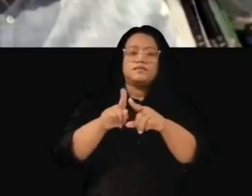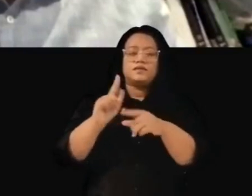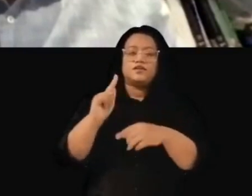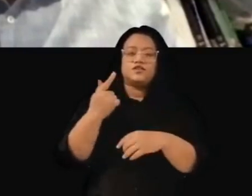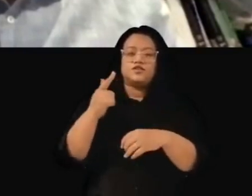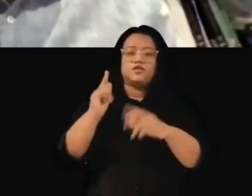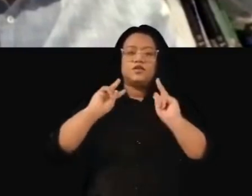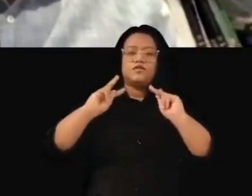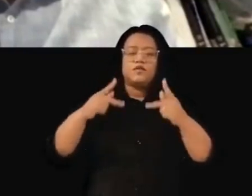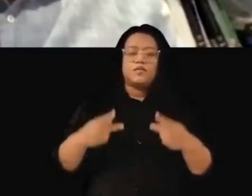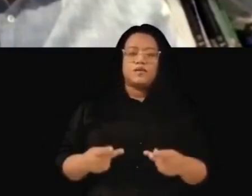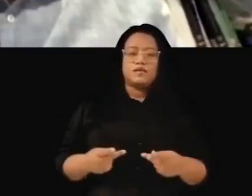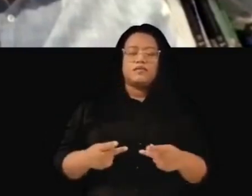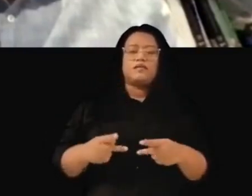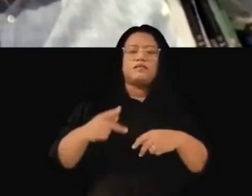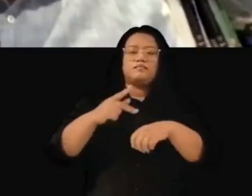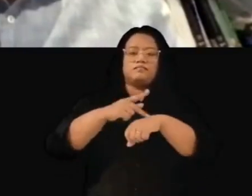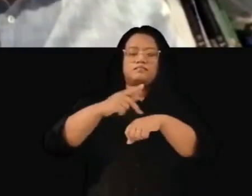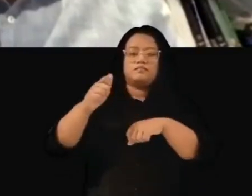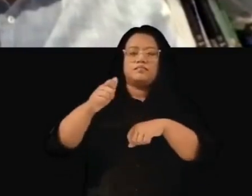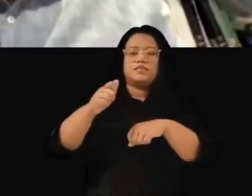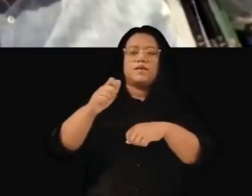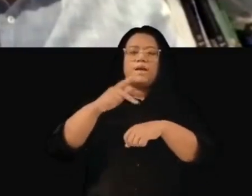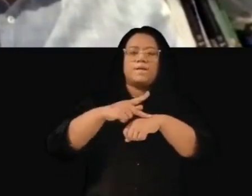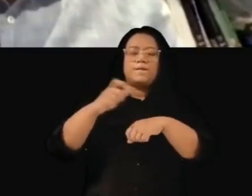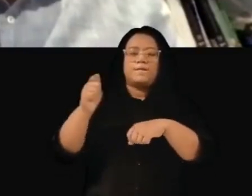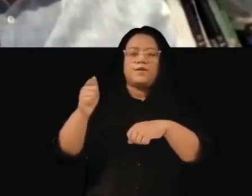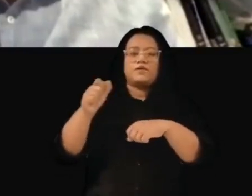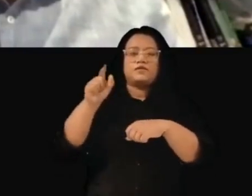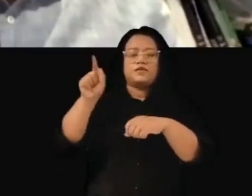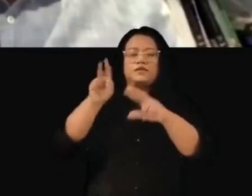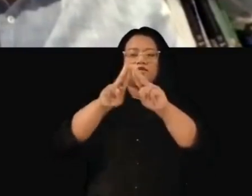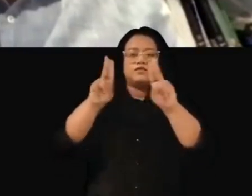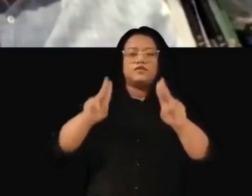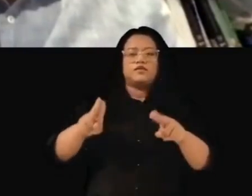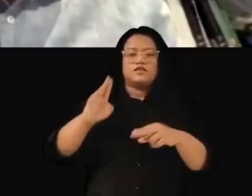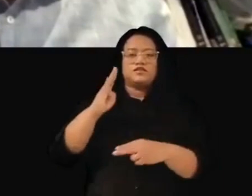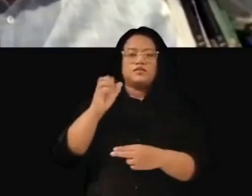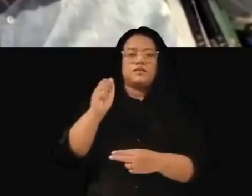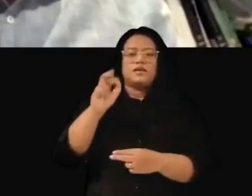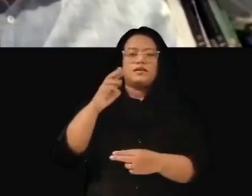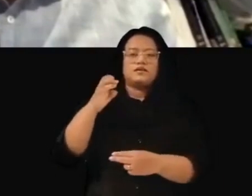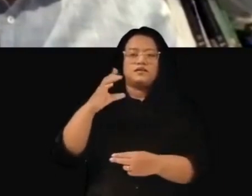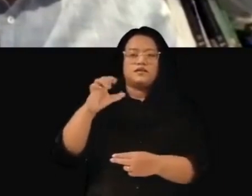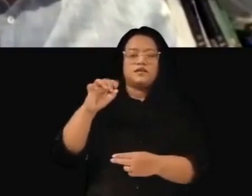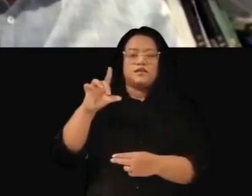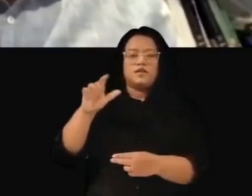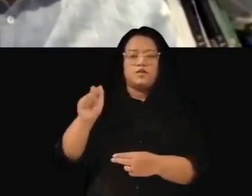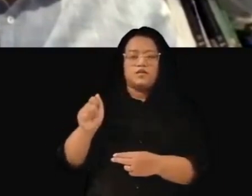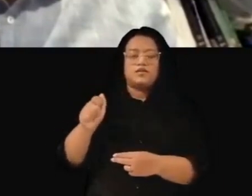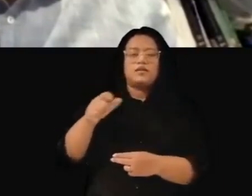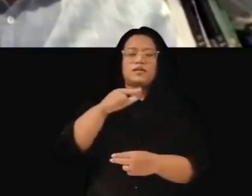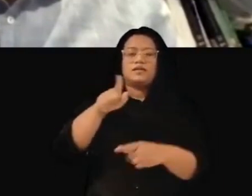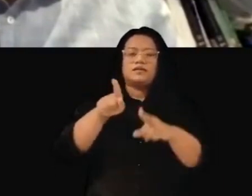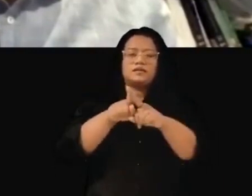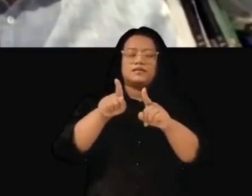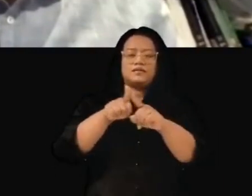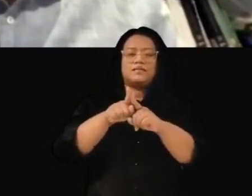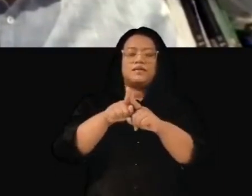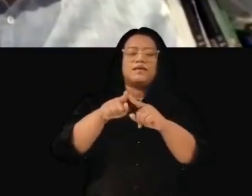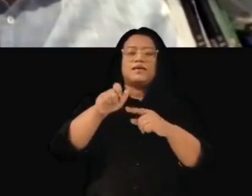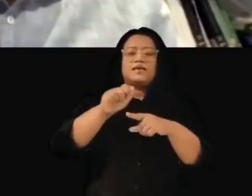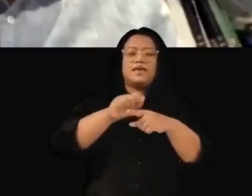USP, pós-doutorado na Universidade de Barcelona, é coordenador da área temática Águas Fronteiriças da Rede de